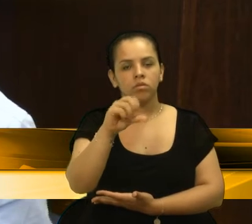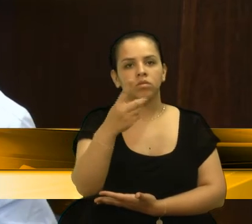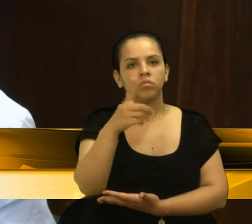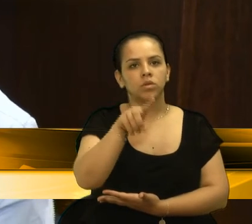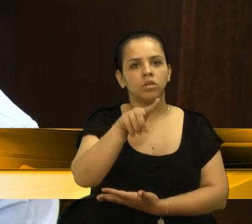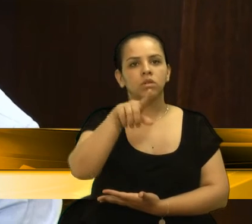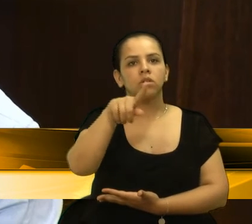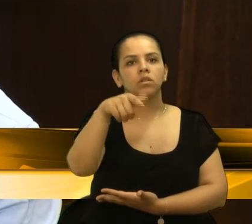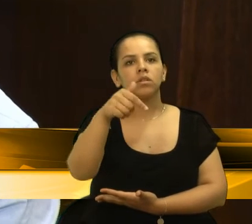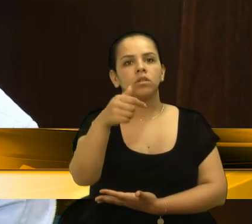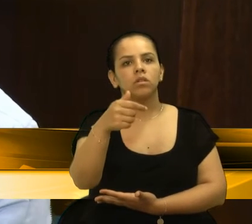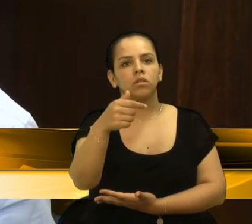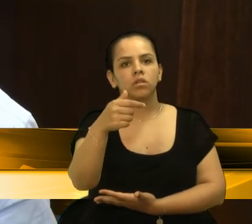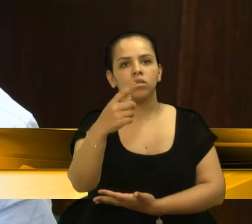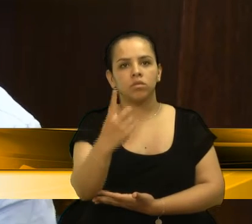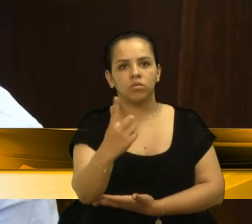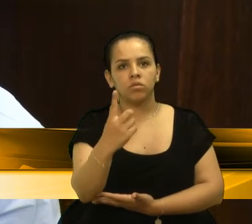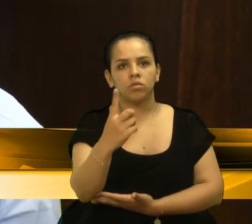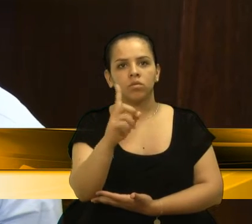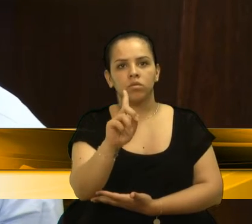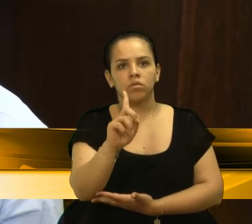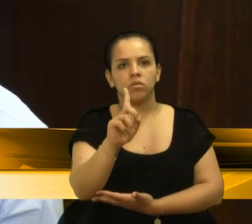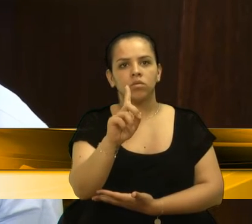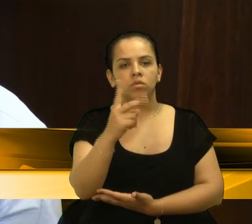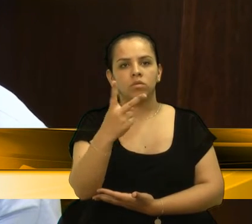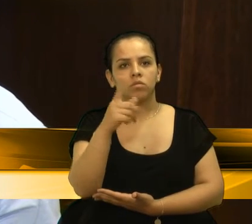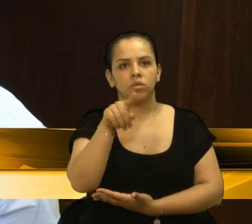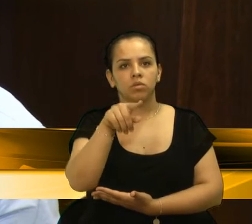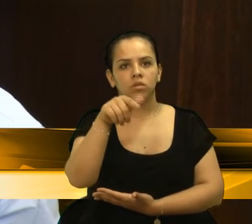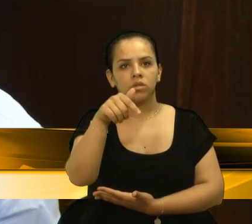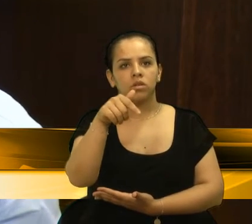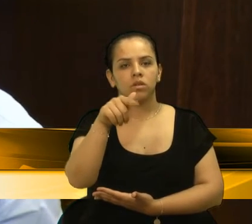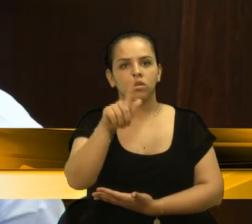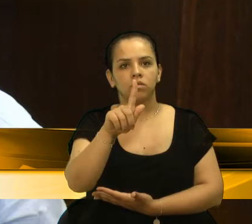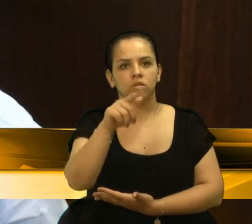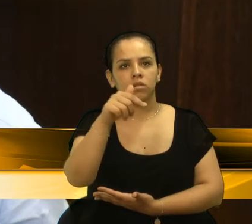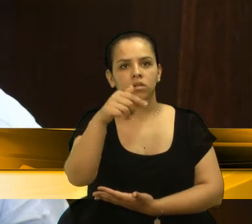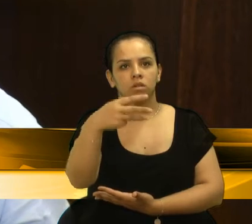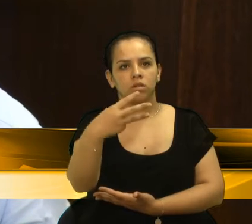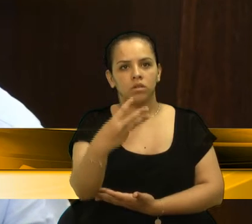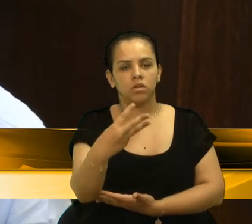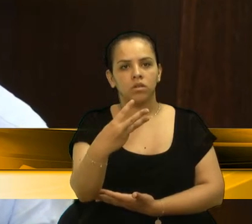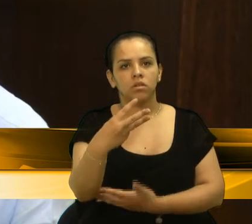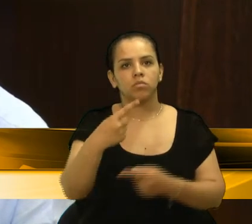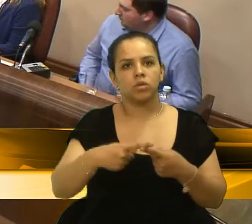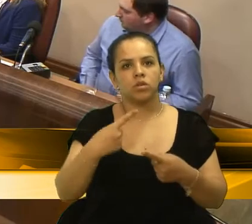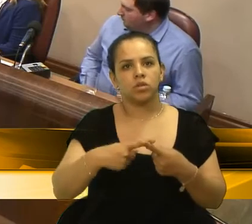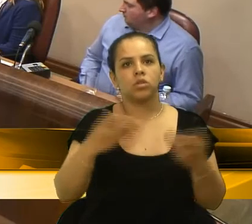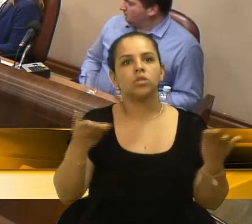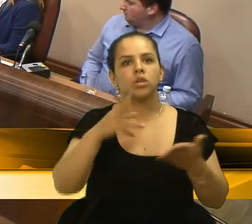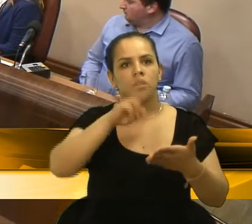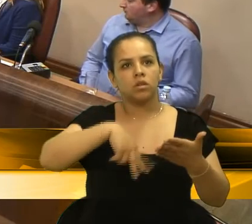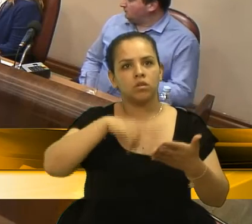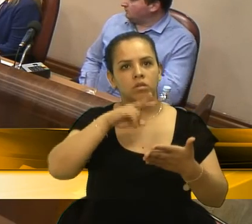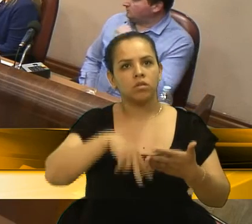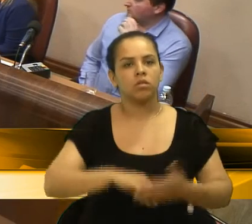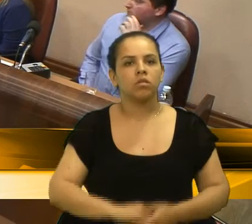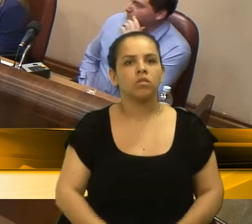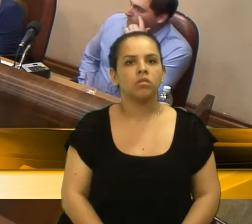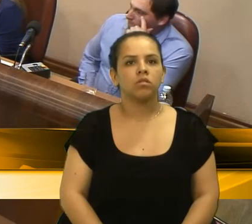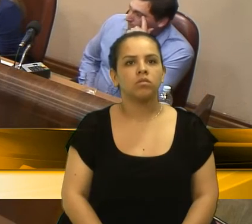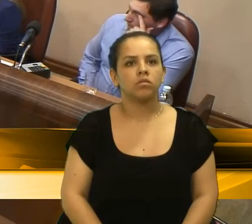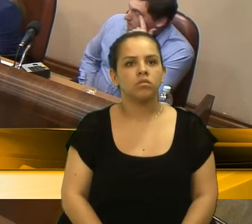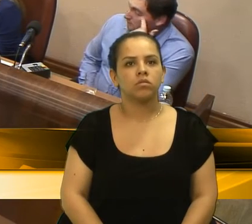2171, 2172, 2173, por tratarem-se de documentos anteriormente lidos. Reinicia então da